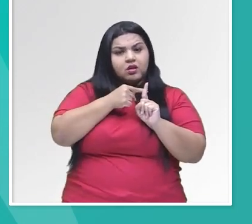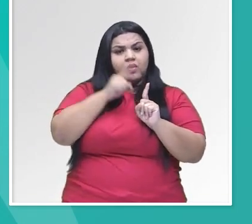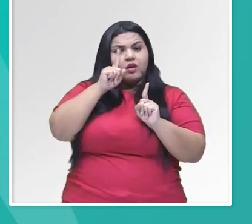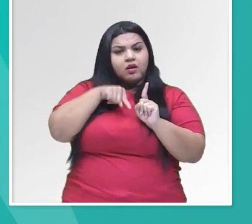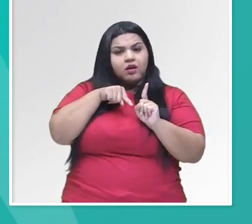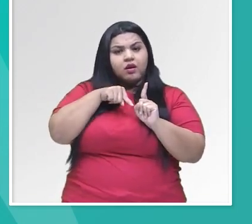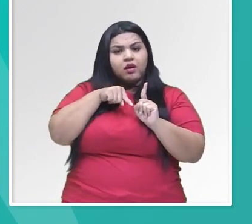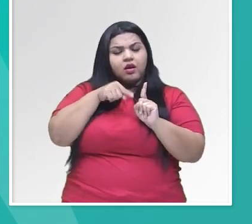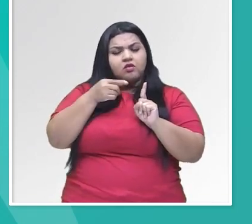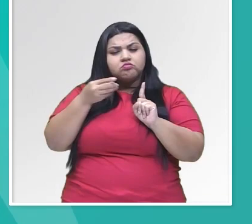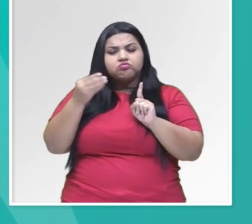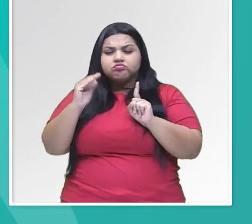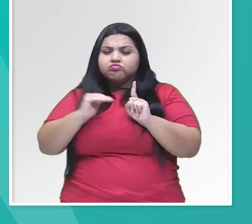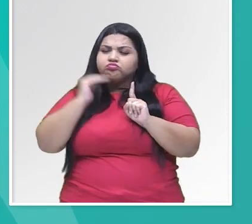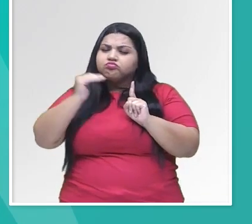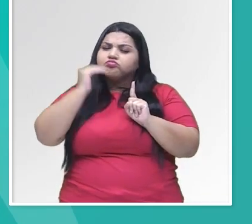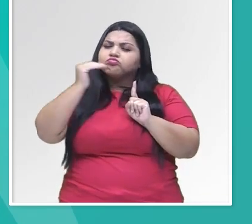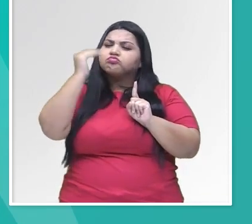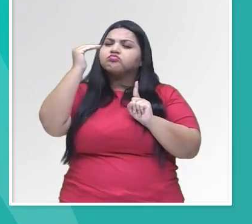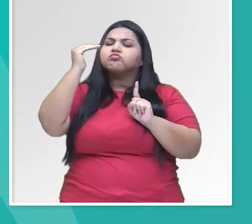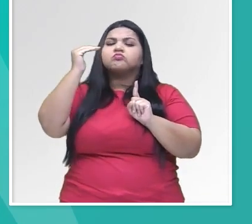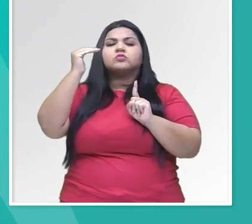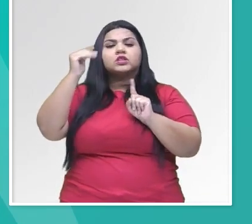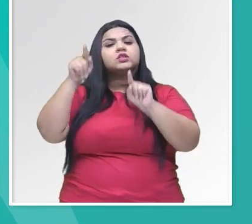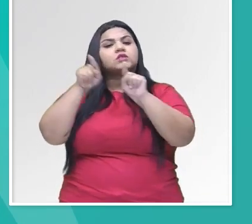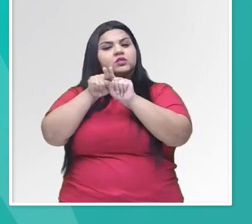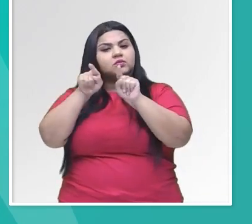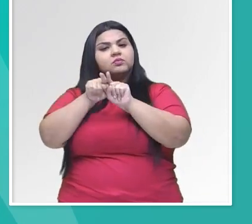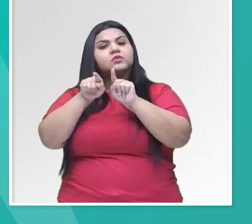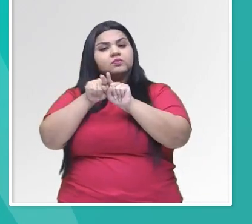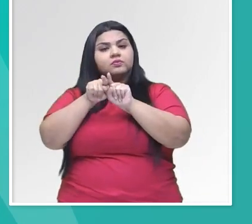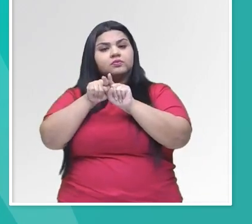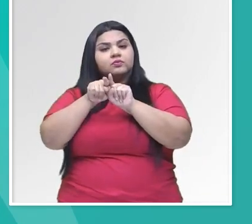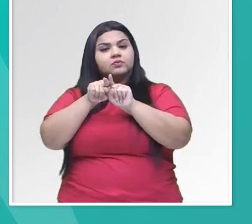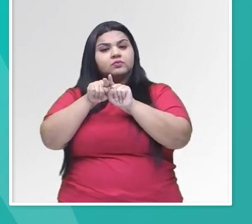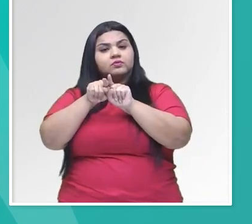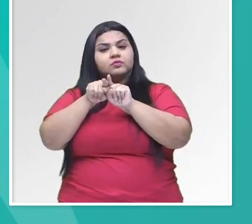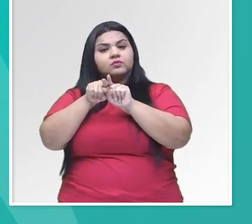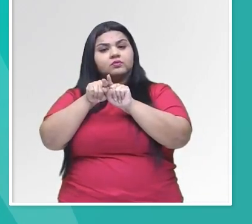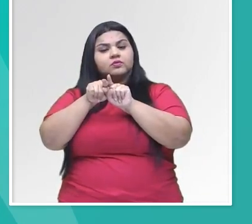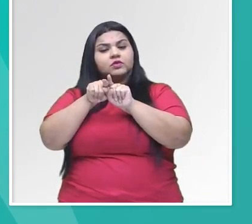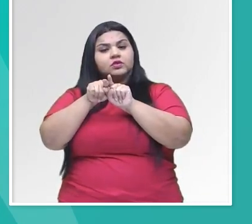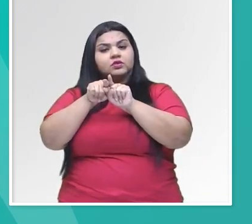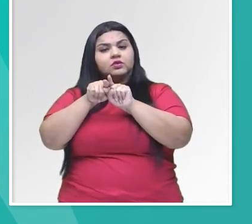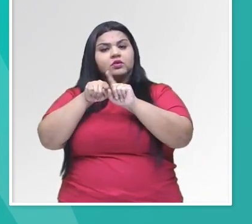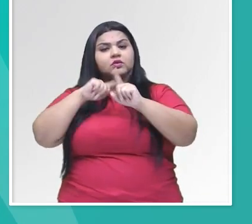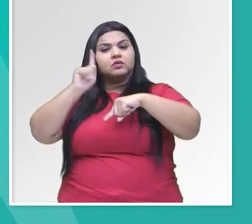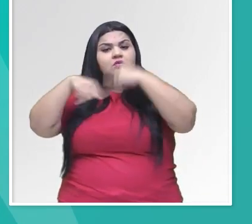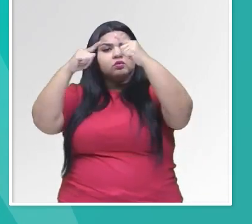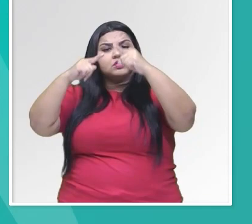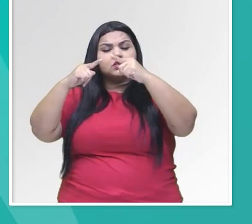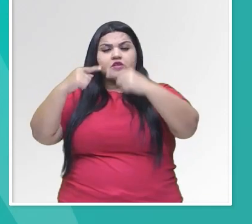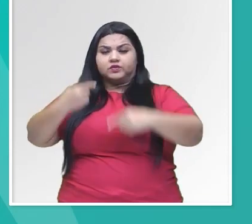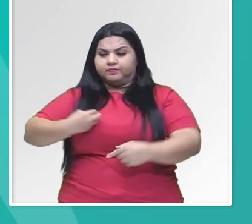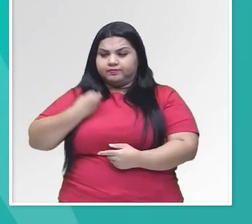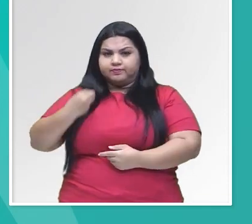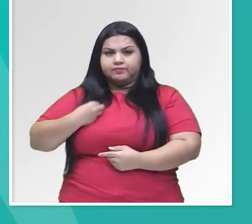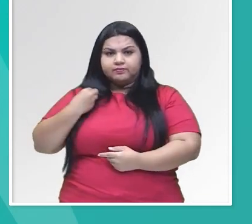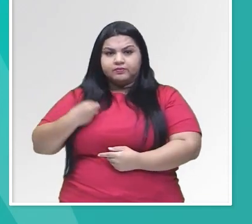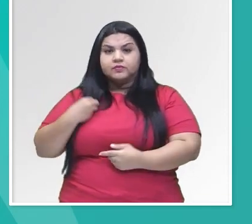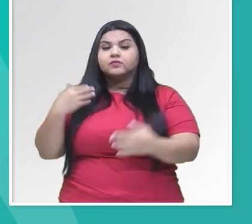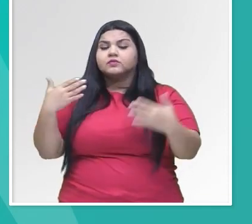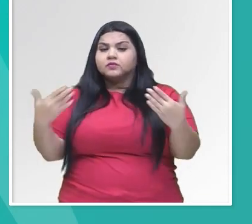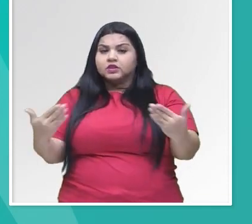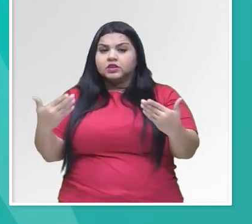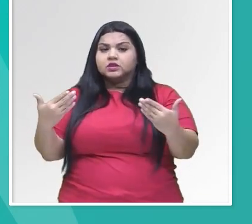serão aprimoradas ao longo da vida também, aí perpassa pela convivência.